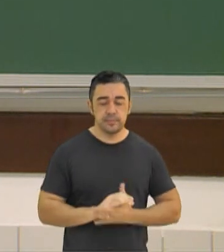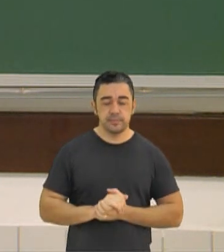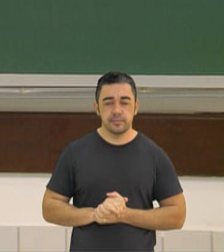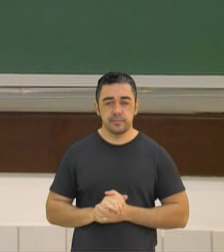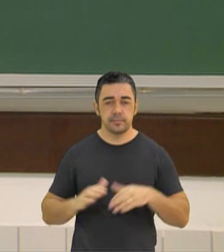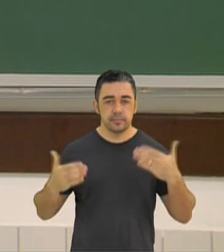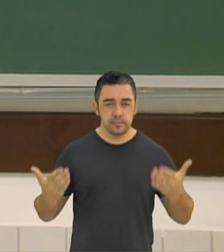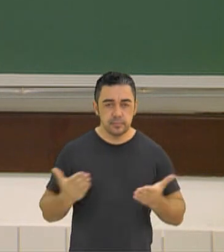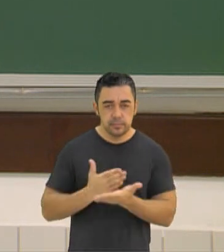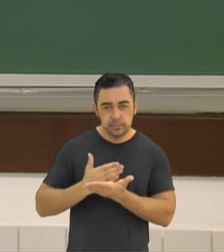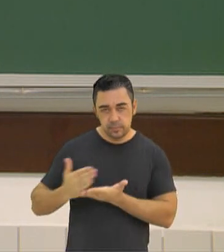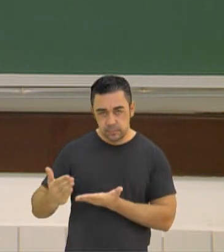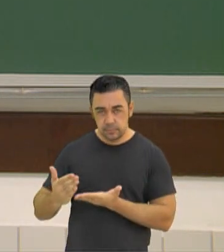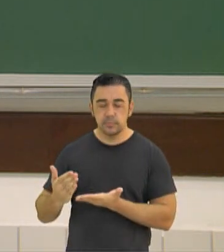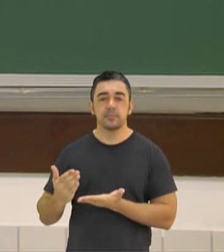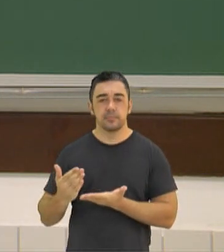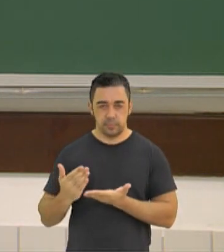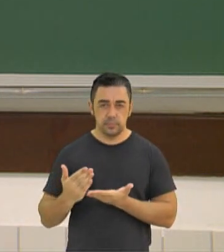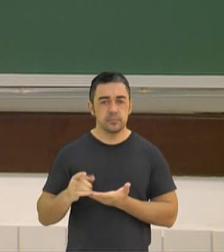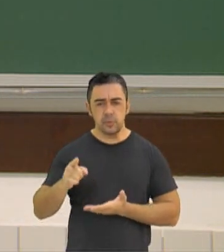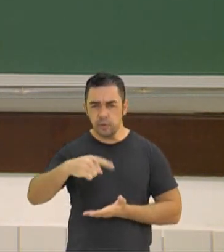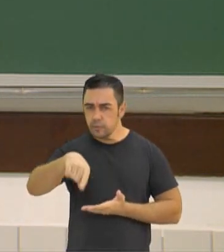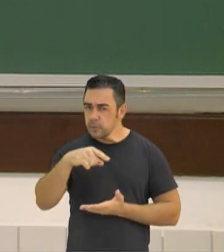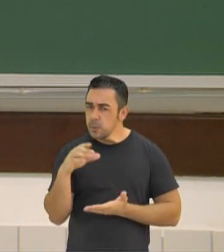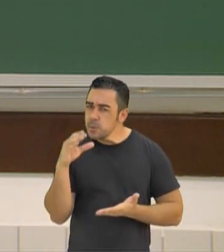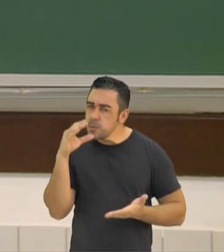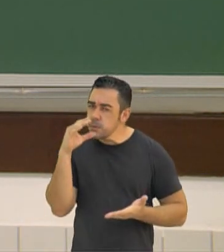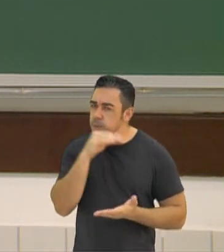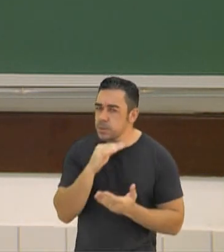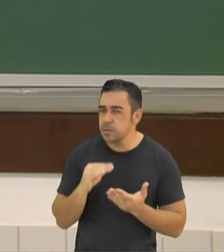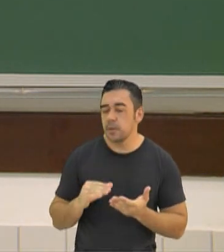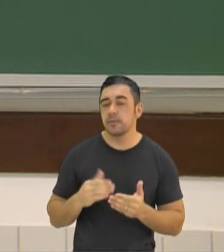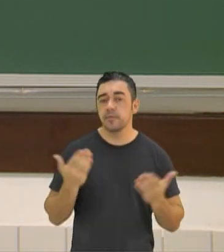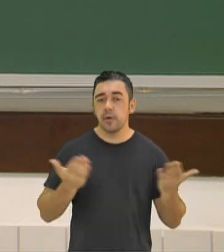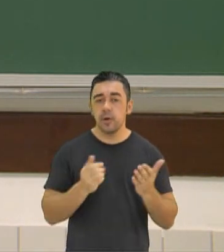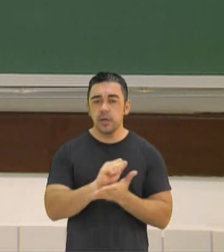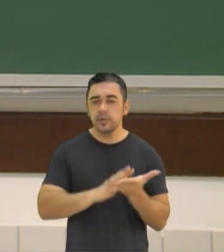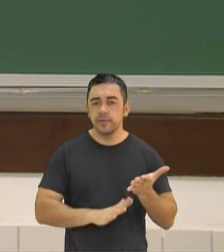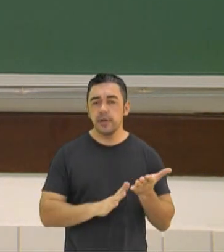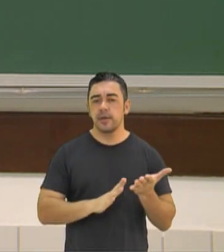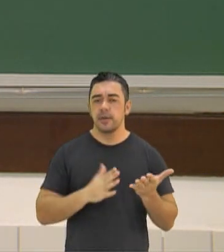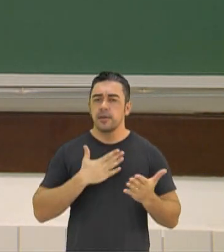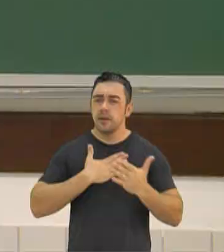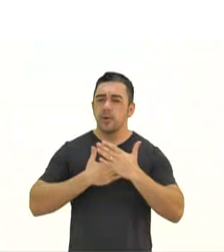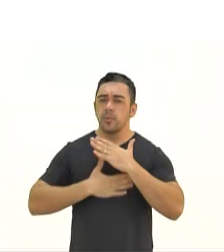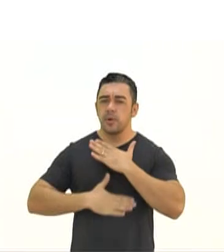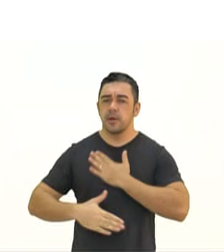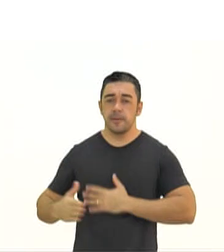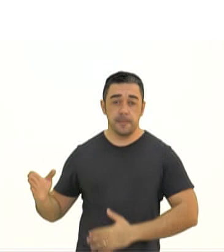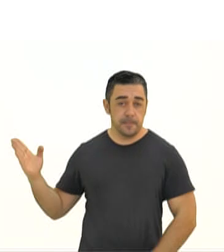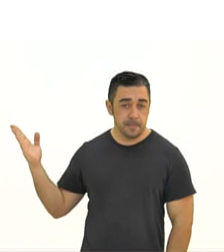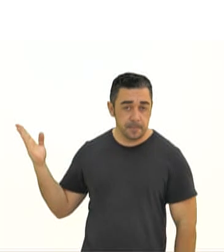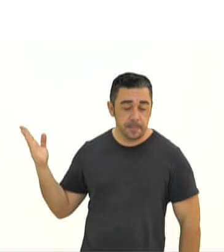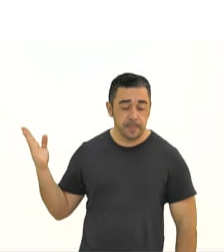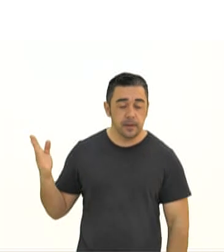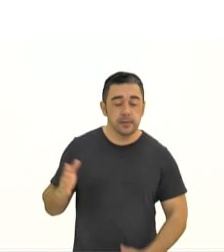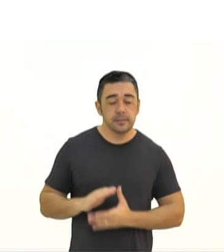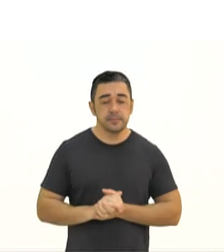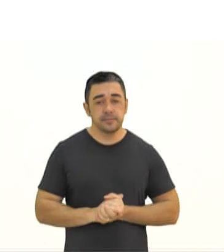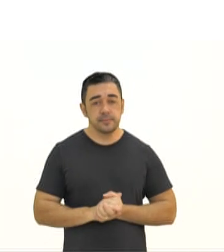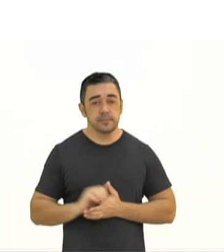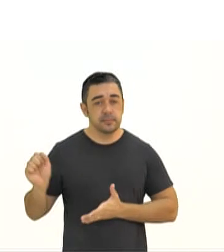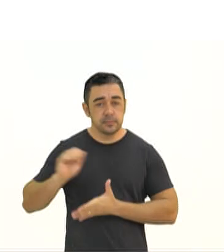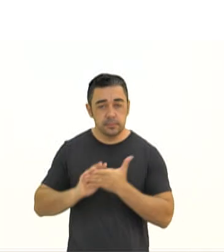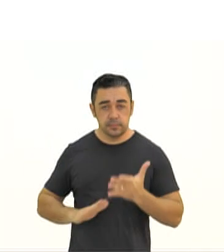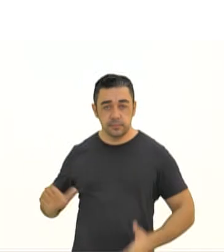Para isso começar aquecendo as suas turbininhas, vamos fazer uma atividade bem tranquilinha. Nessa atividade, ela